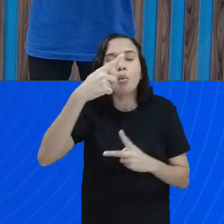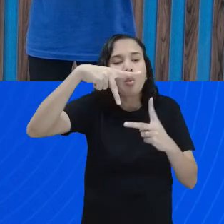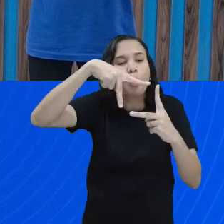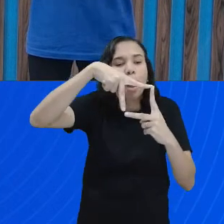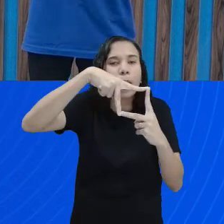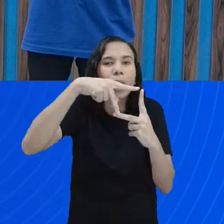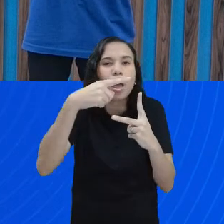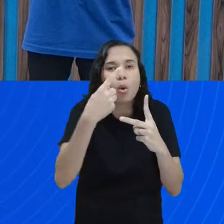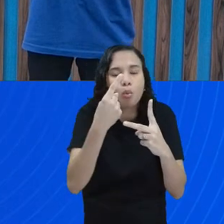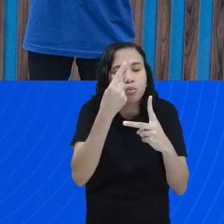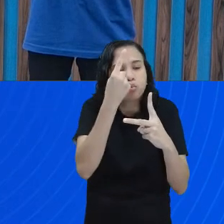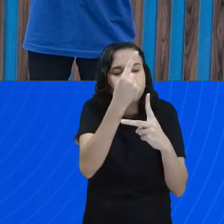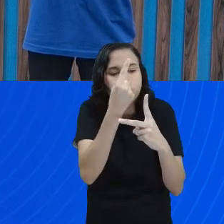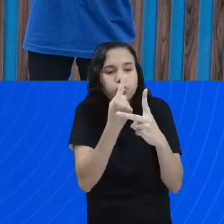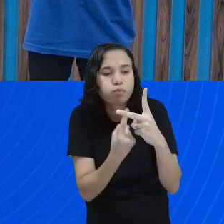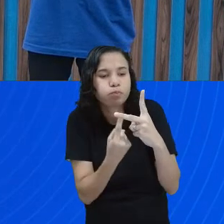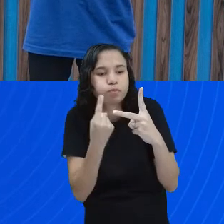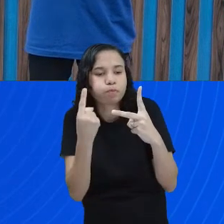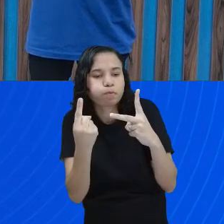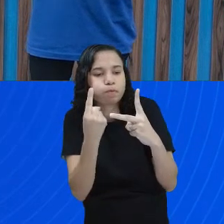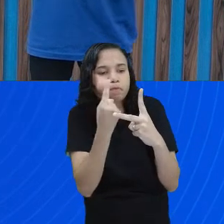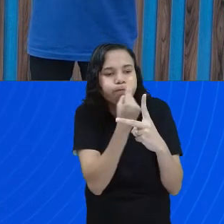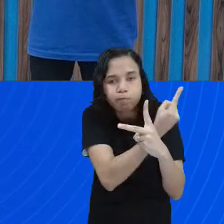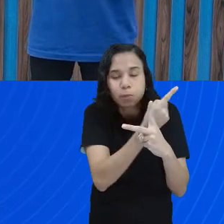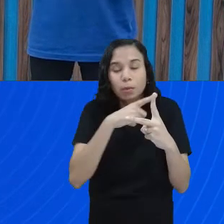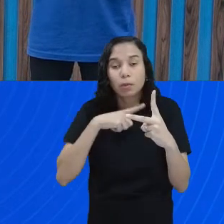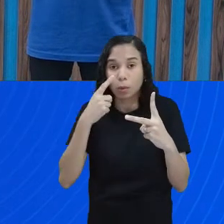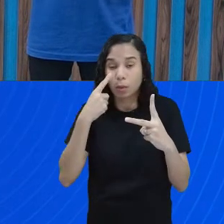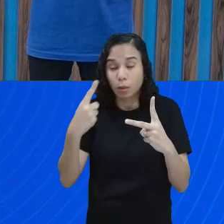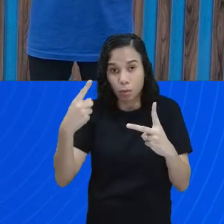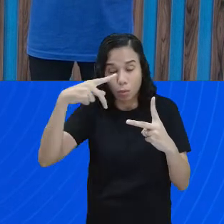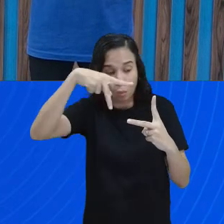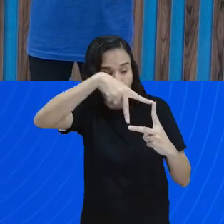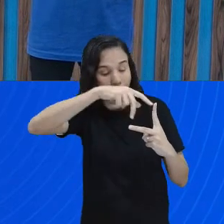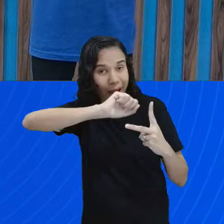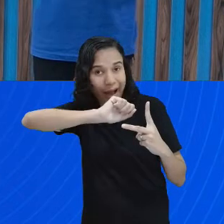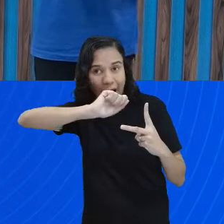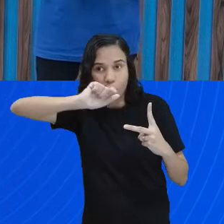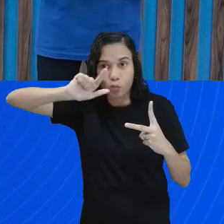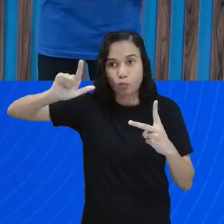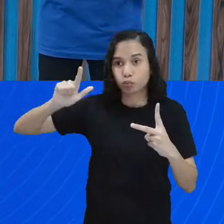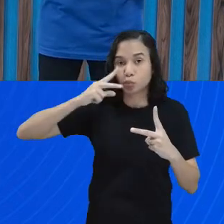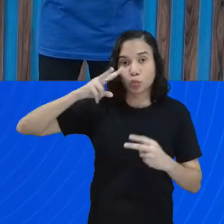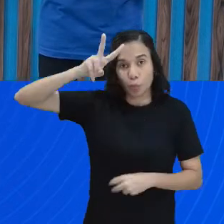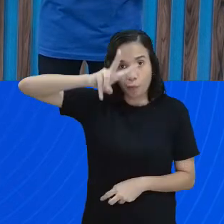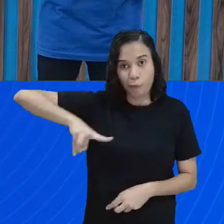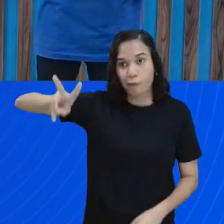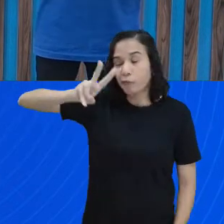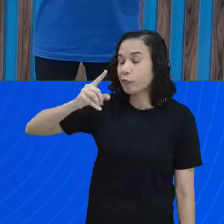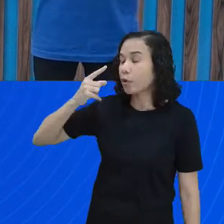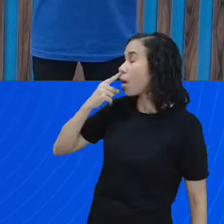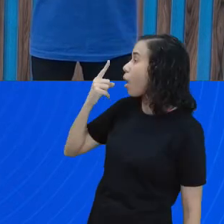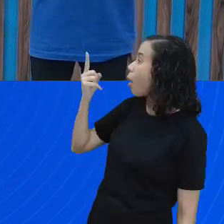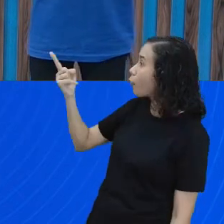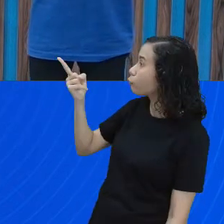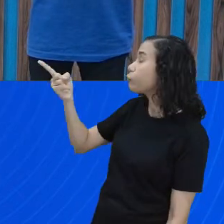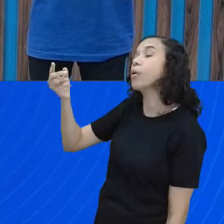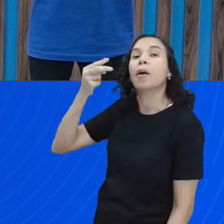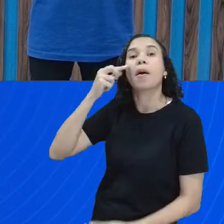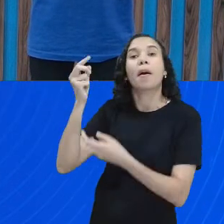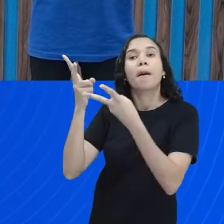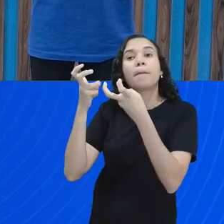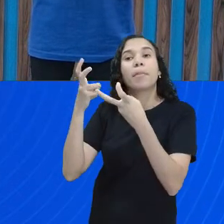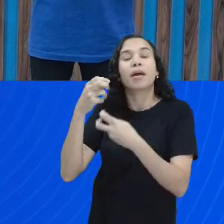1, por exemplo, a área é 1, e nesse quadradinho azul que está aparecendo na tela de vocês agora, vocês estão observando que